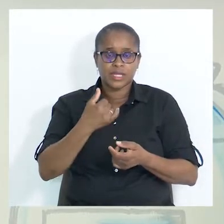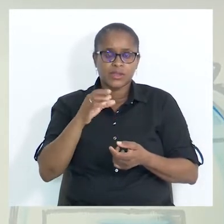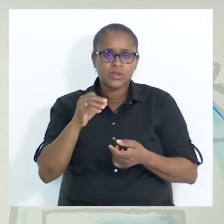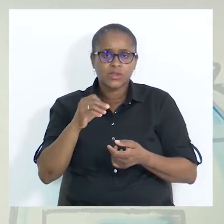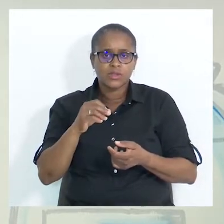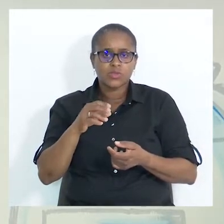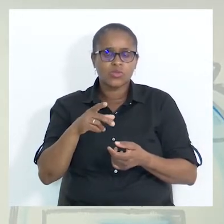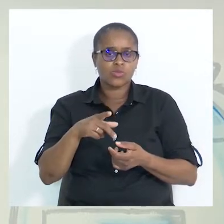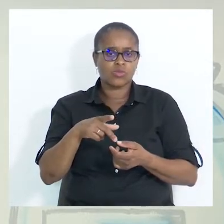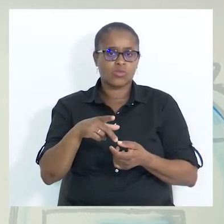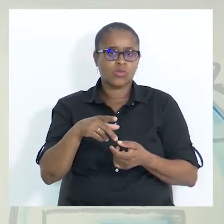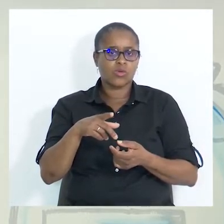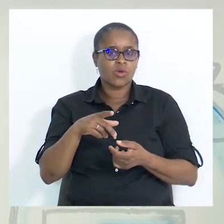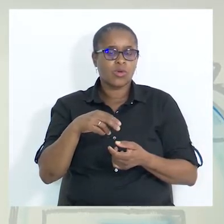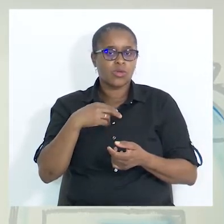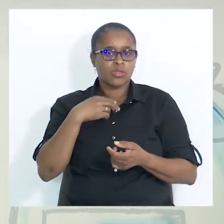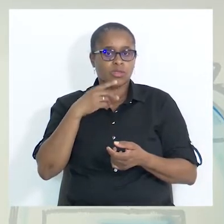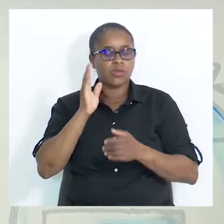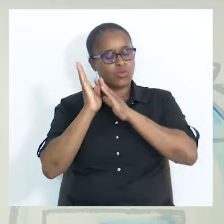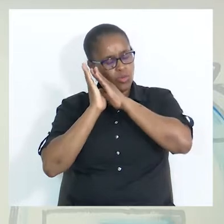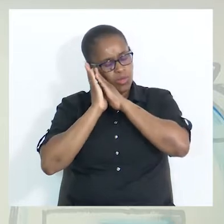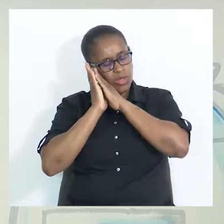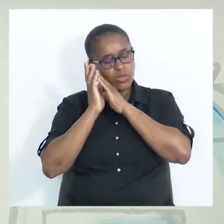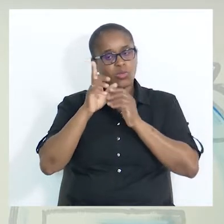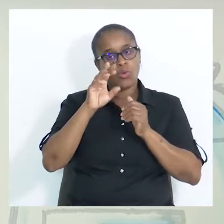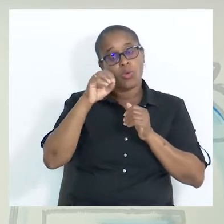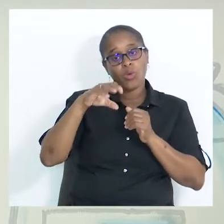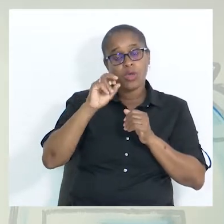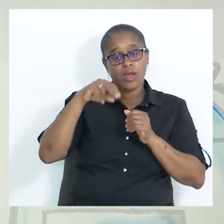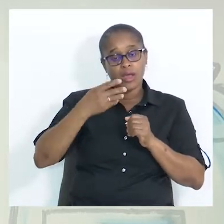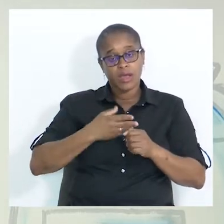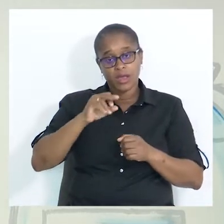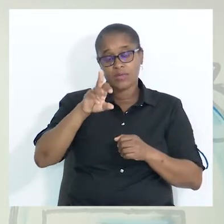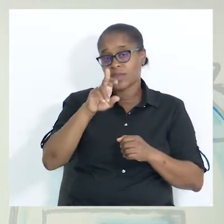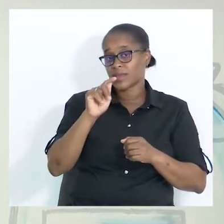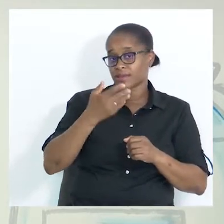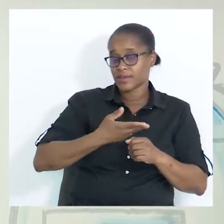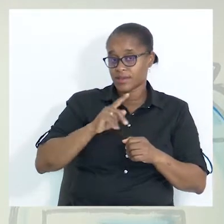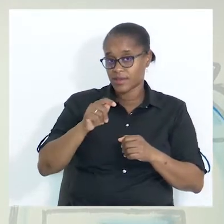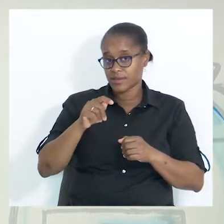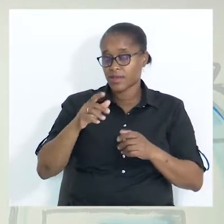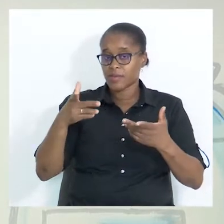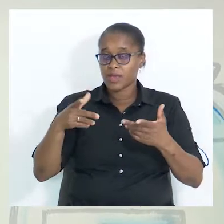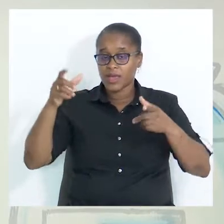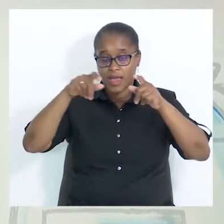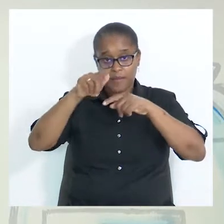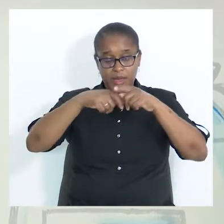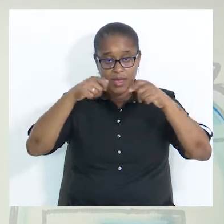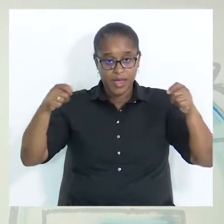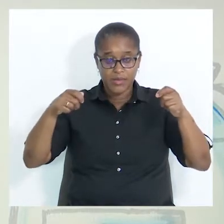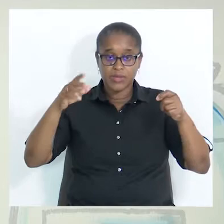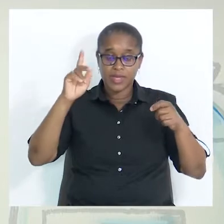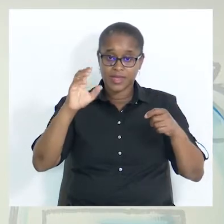Edmundo roncando na rede, armada entre a cerca e um tronco de